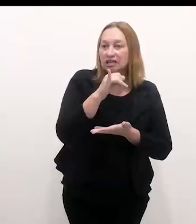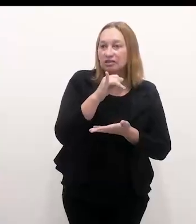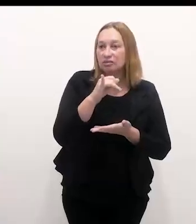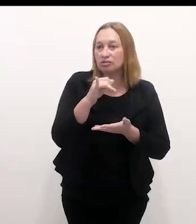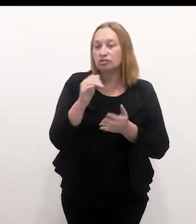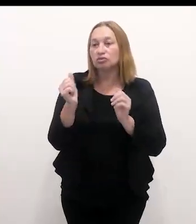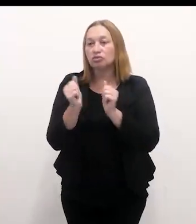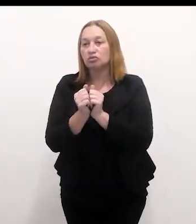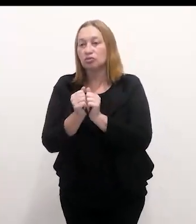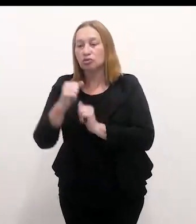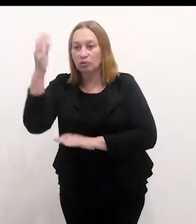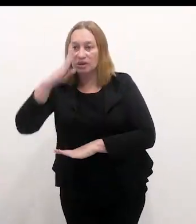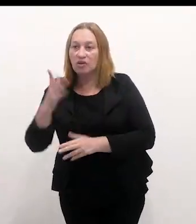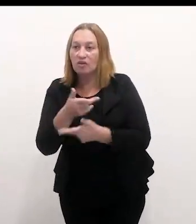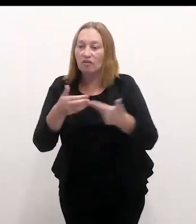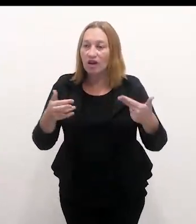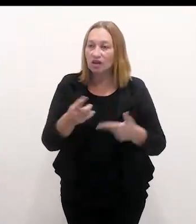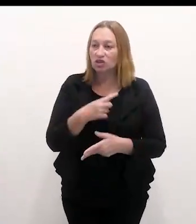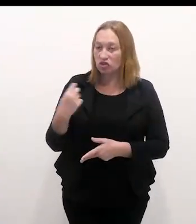de nossos